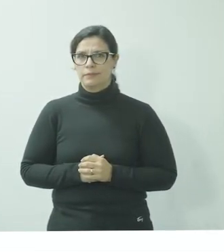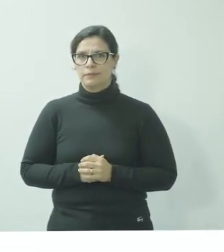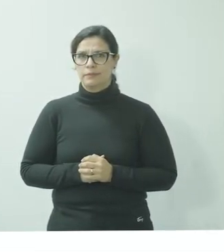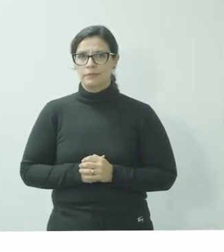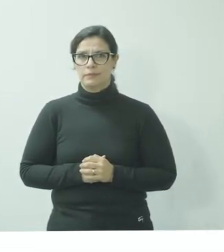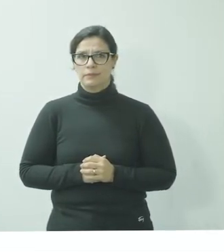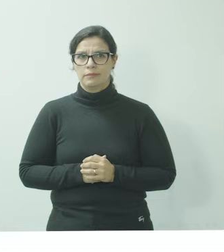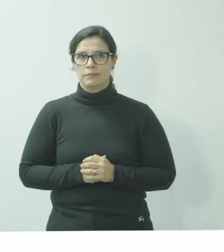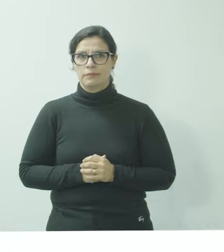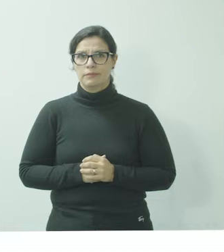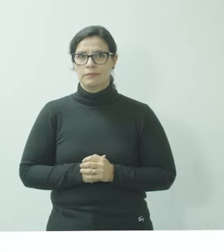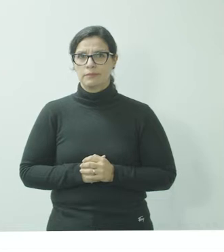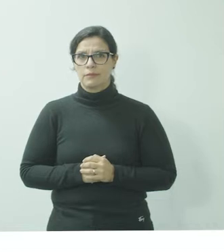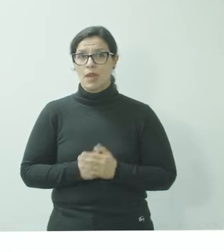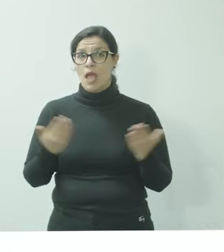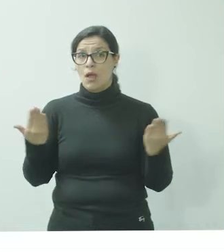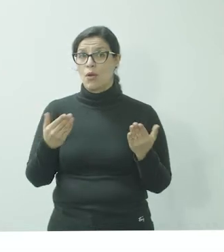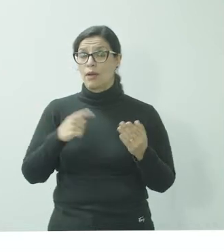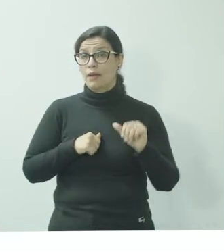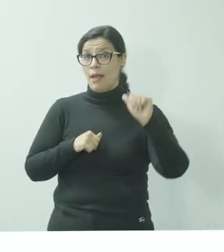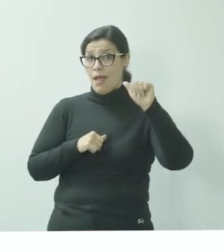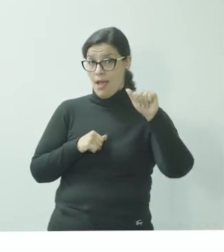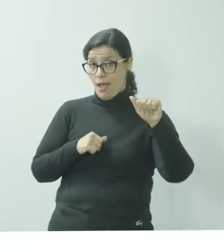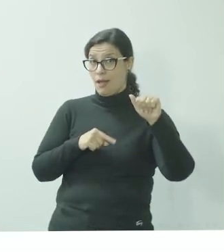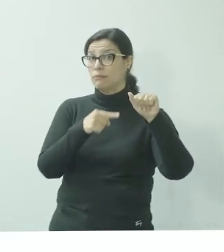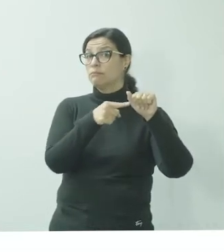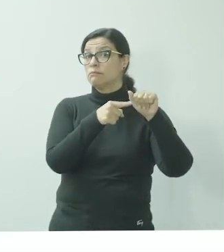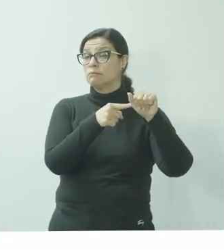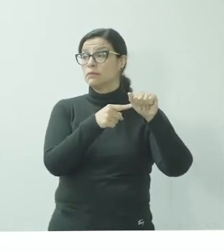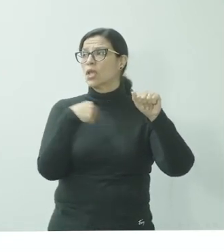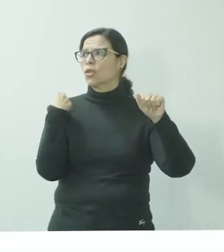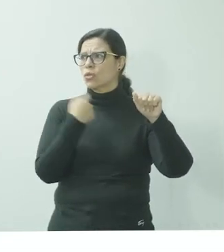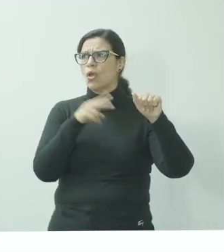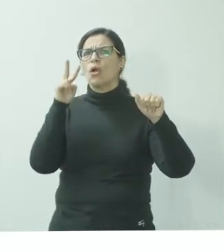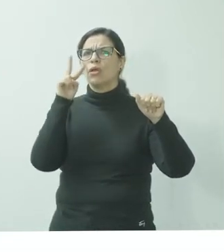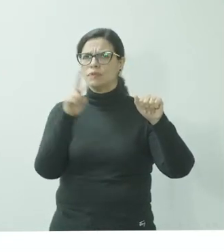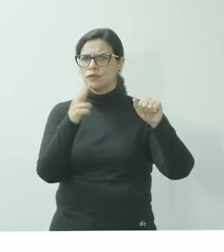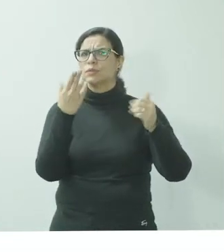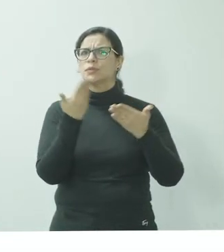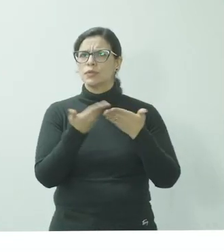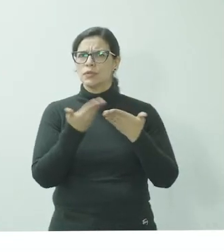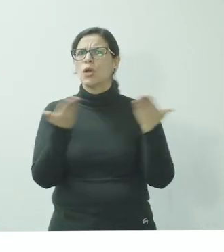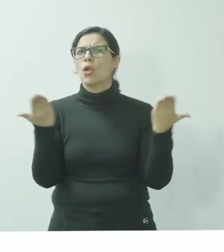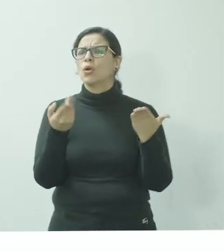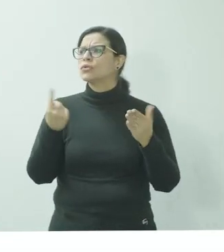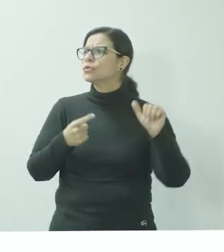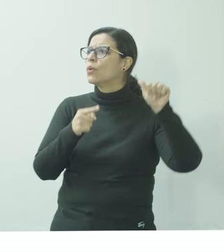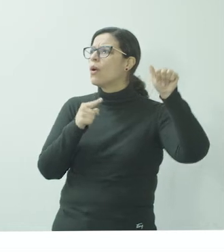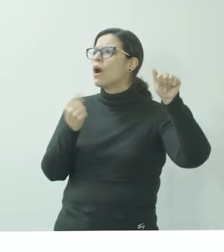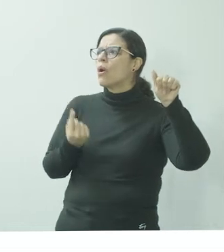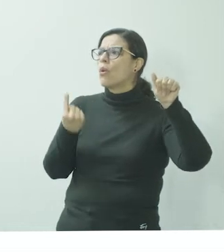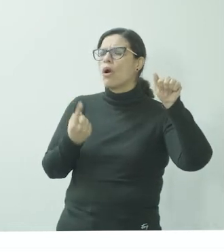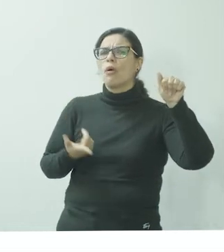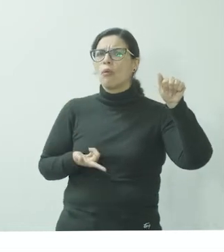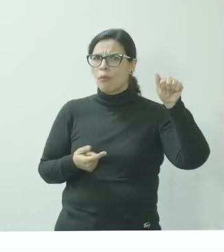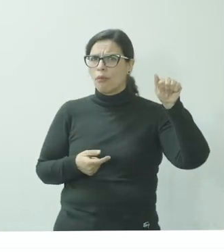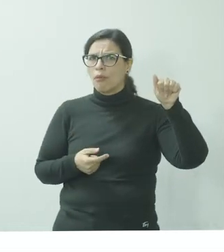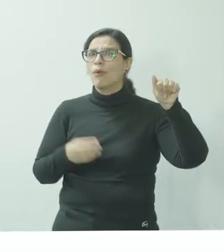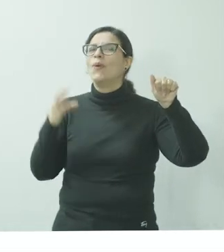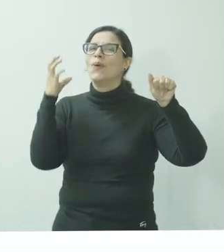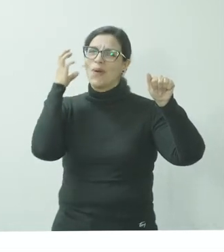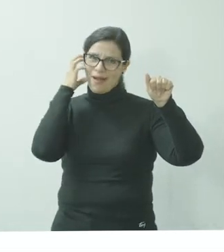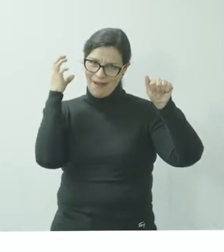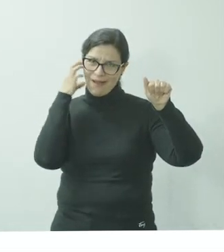C então da letra a nós vimos na aula de hoje o que que era mesmo o